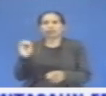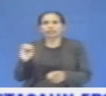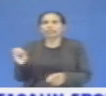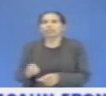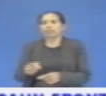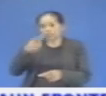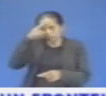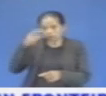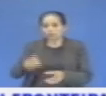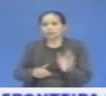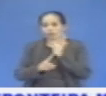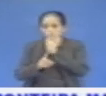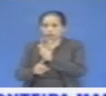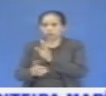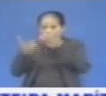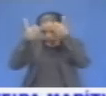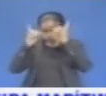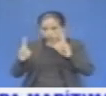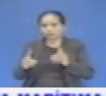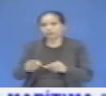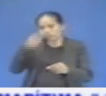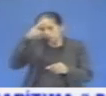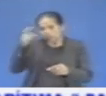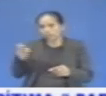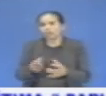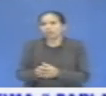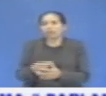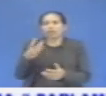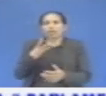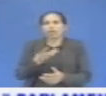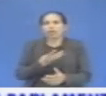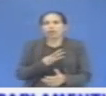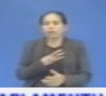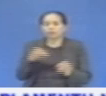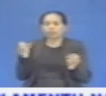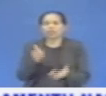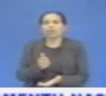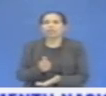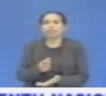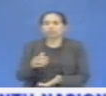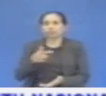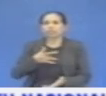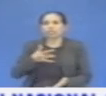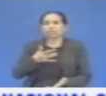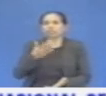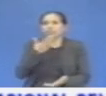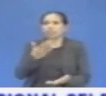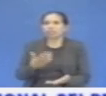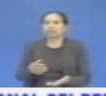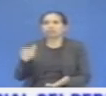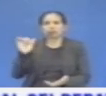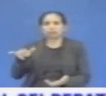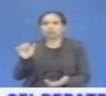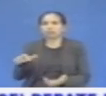decisão oi dane tamo saida maka defesa la concorda o decisão tribunal ini tamba primeiro tribunal rasi hare bai